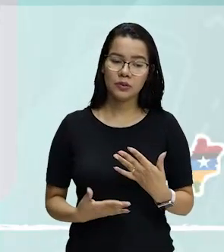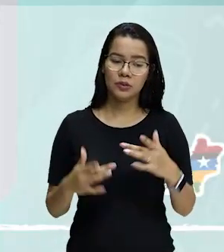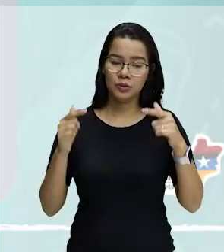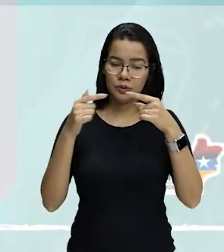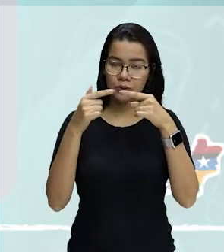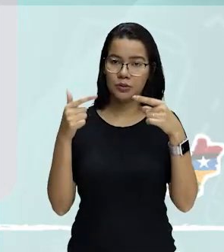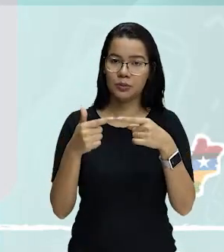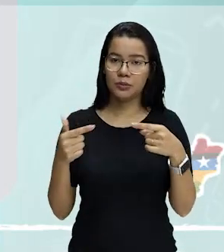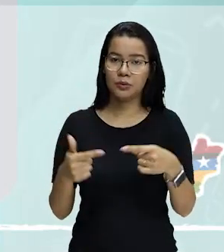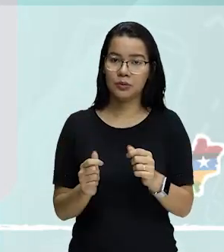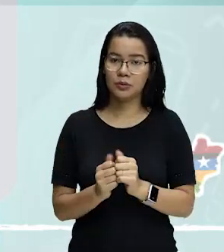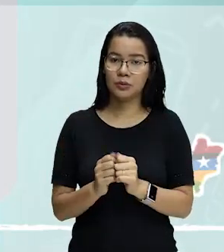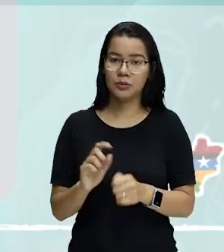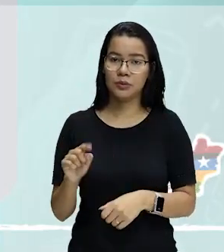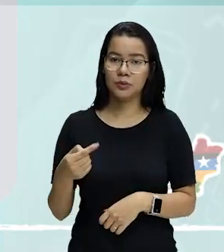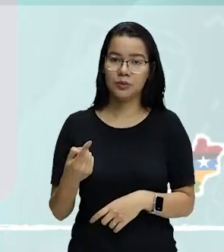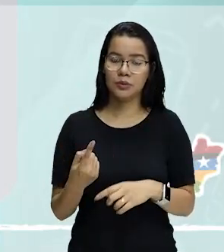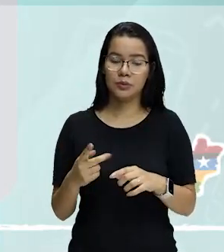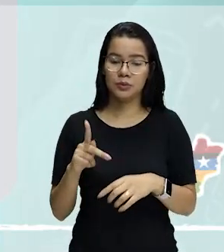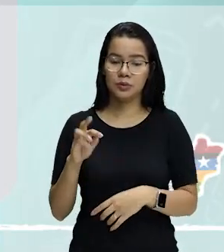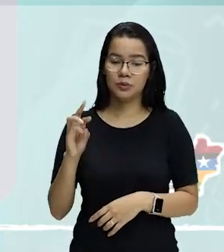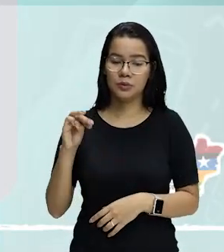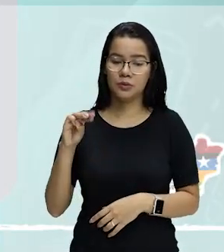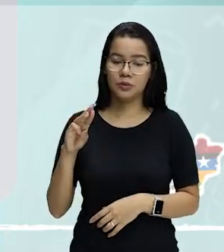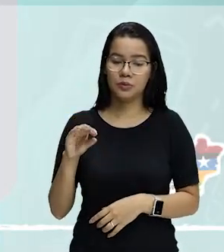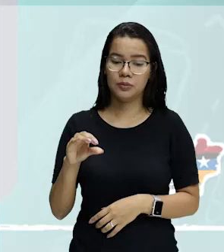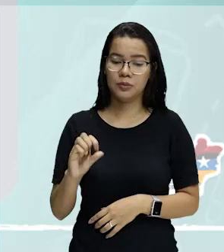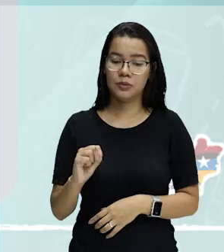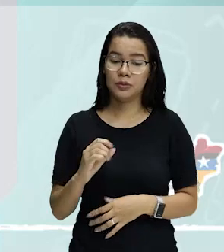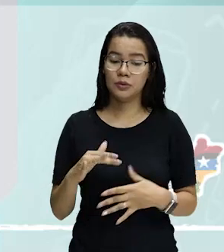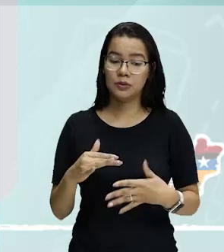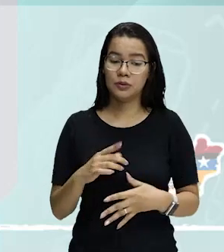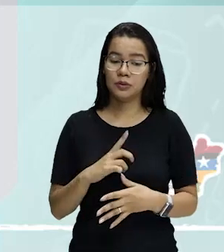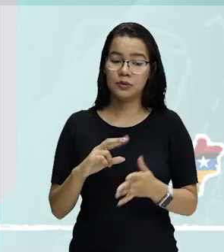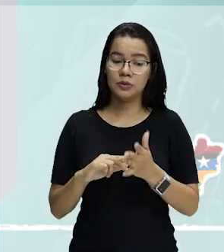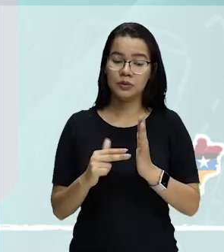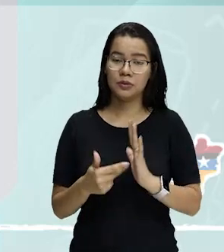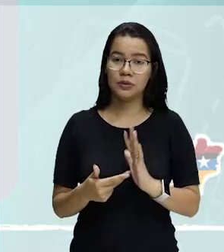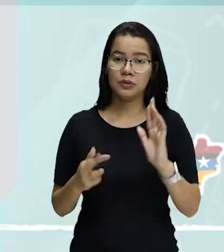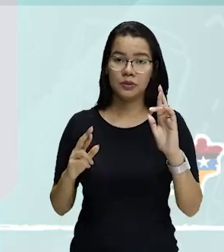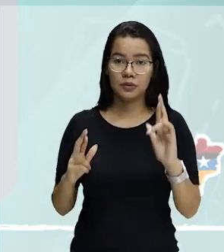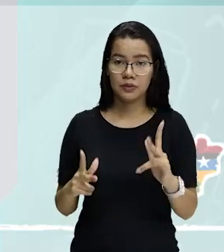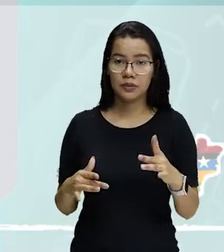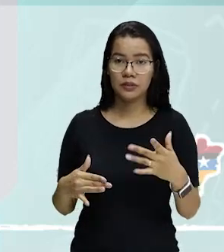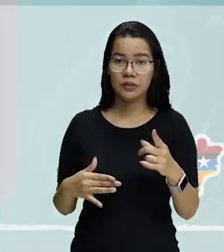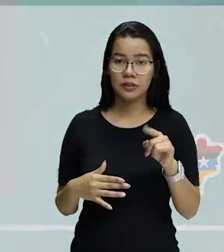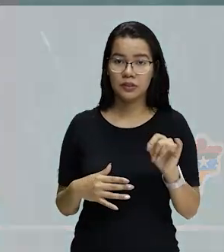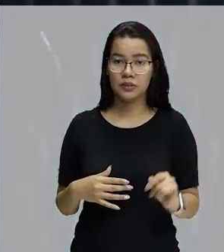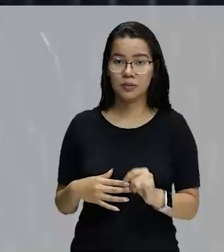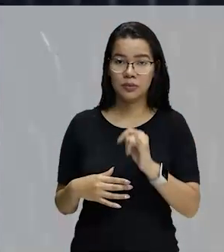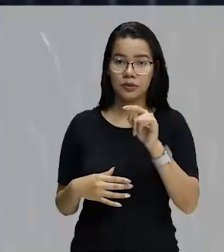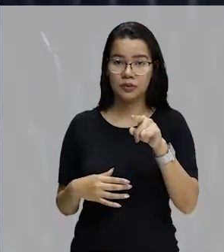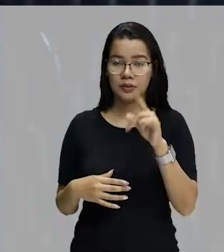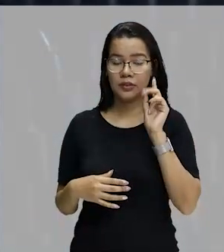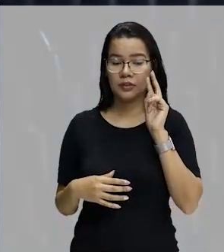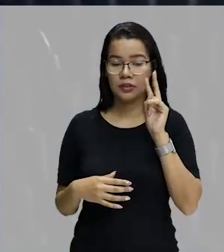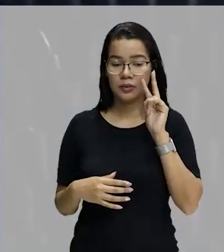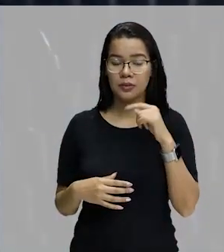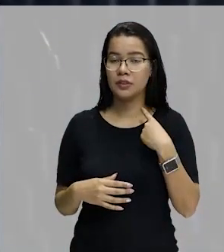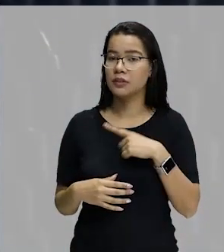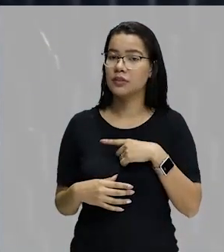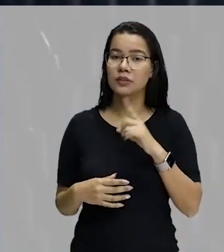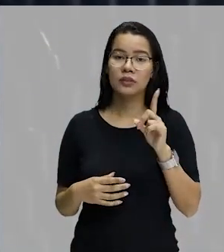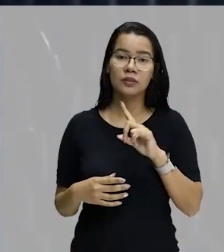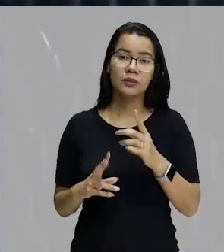ele com outros pronomes, aí eu vou ter significados diferentes. E aí é importante você lembrar que nós não vamos traduzir